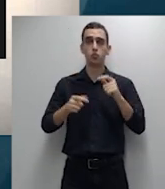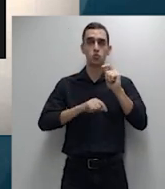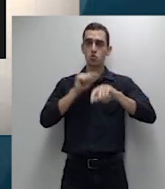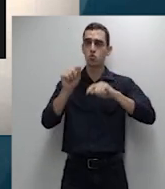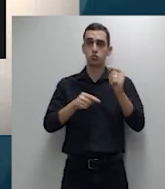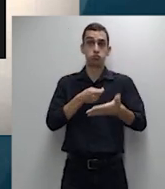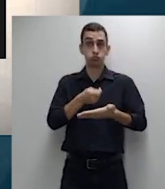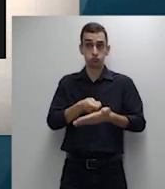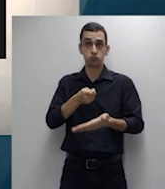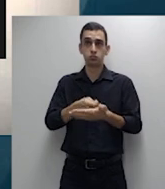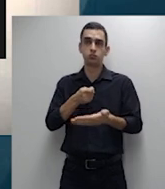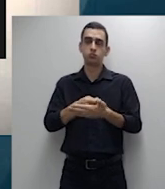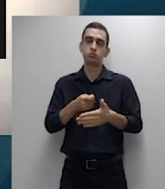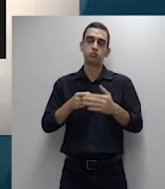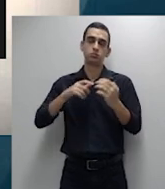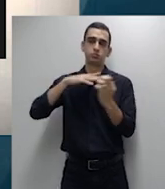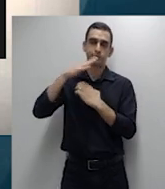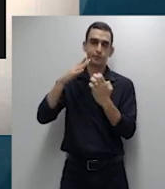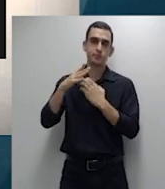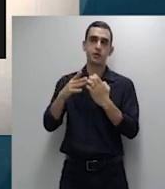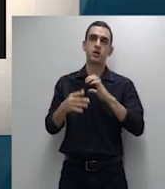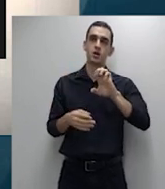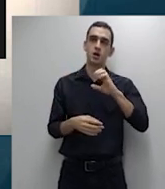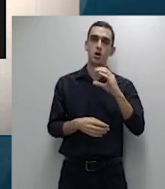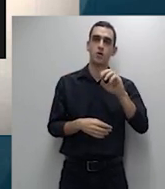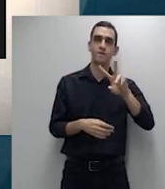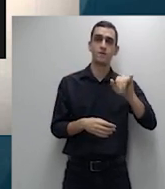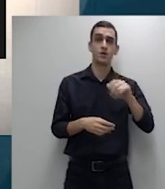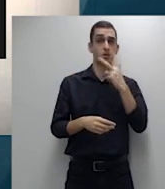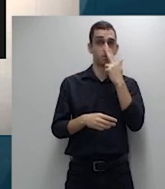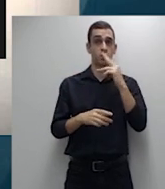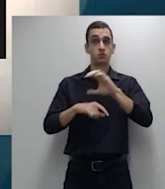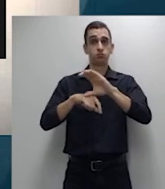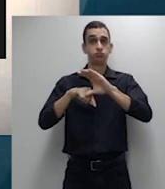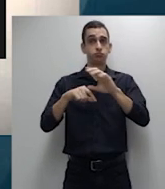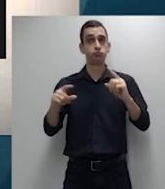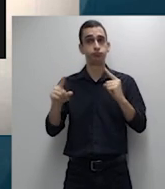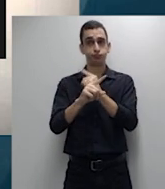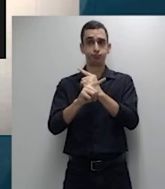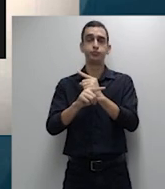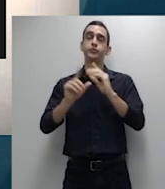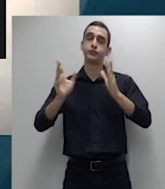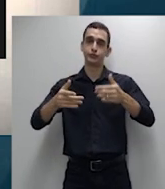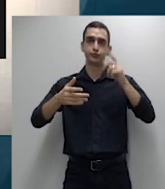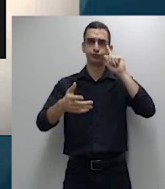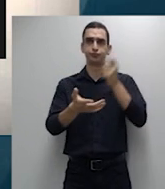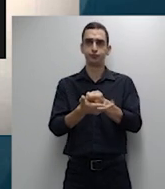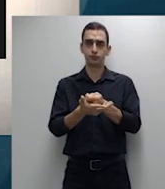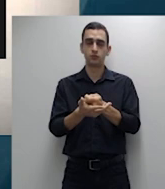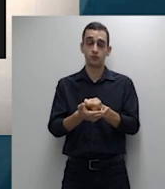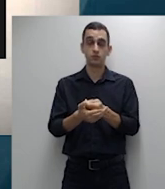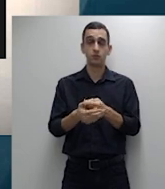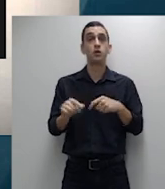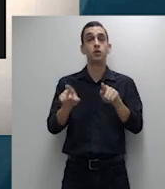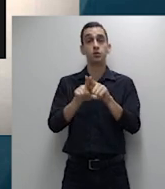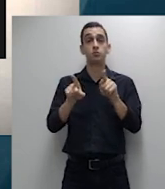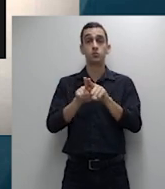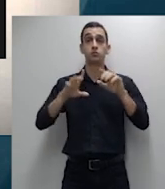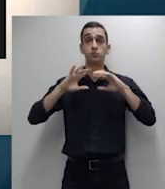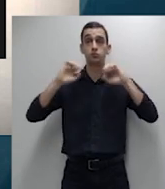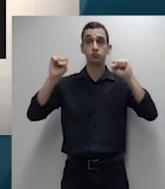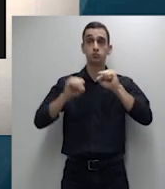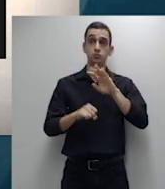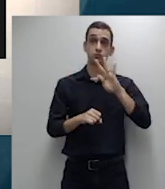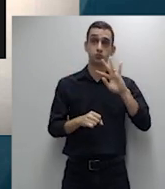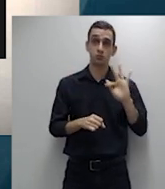por concessionárias também é incondicional e soubemos o inclusive expressamente o raciocínio não é